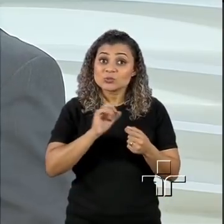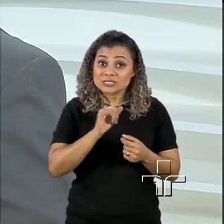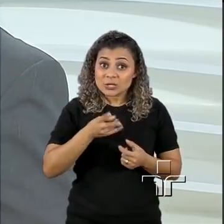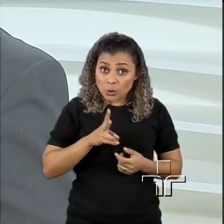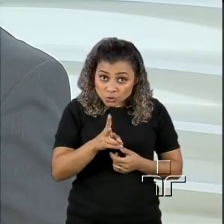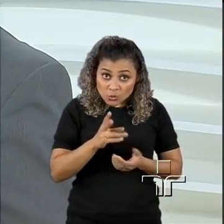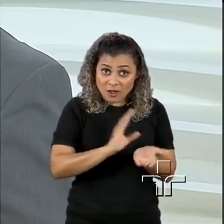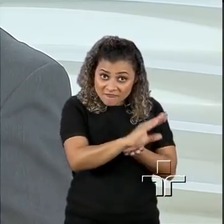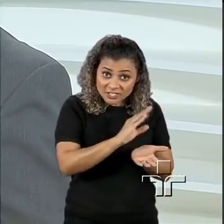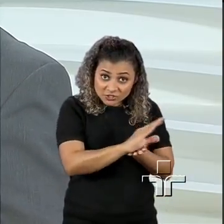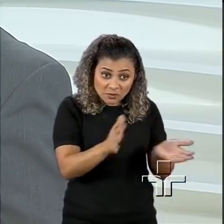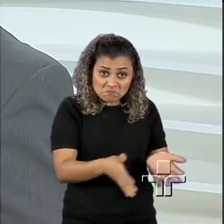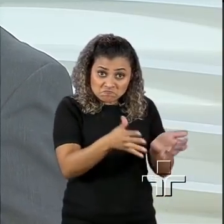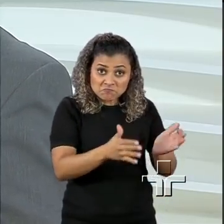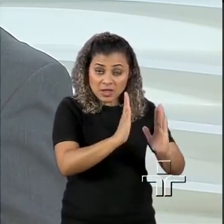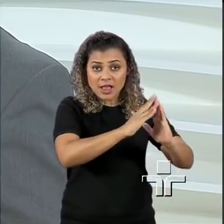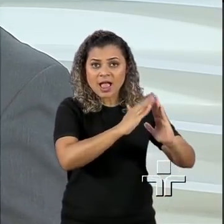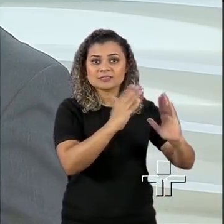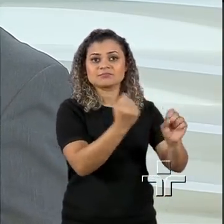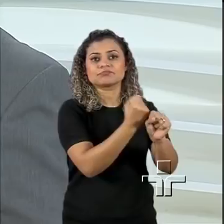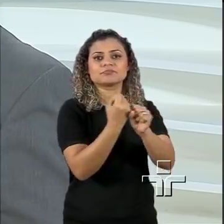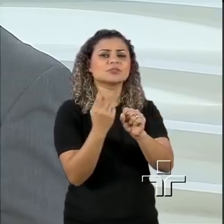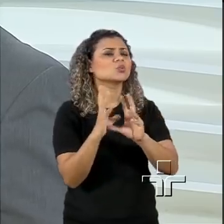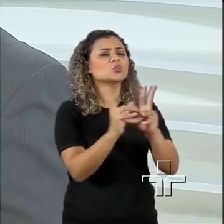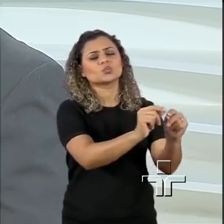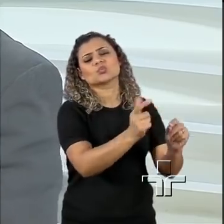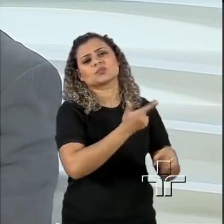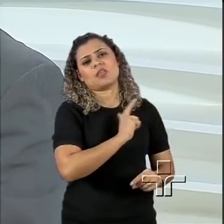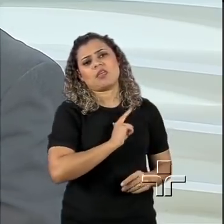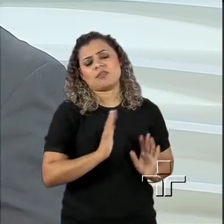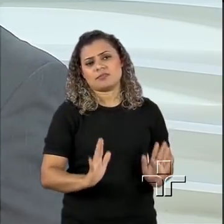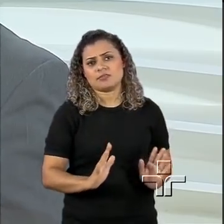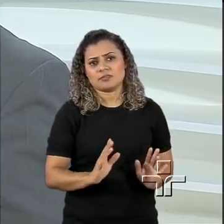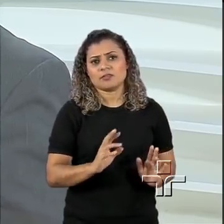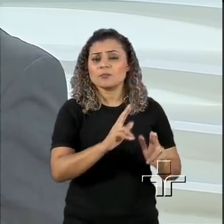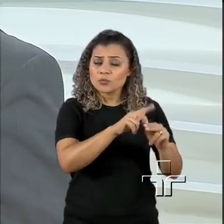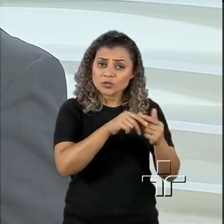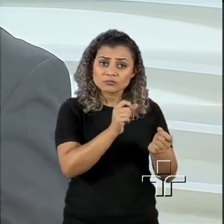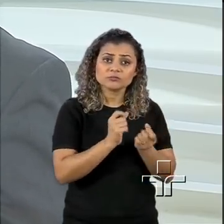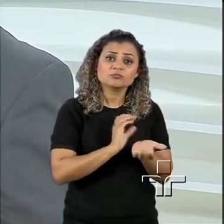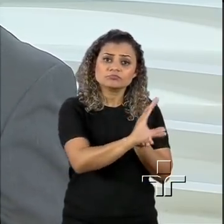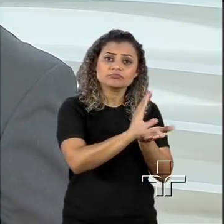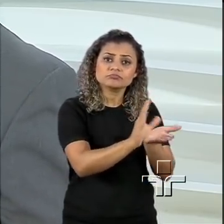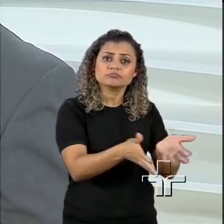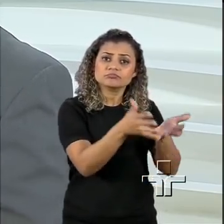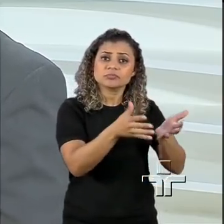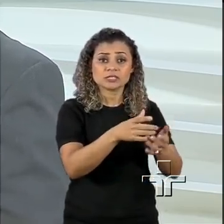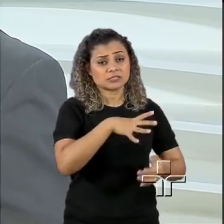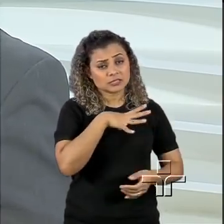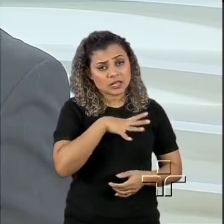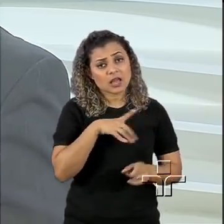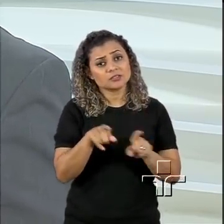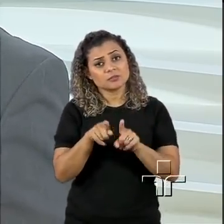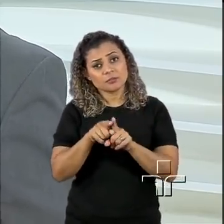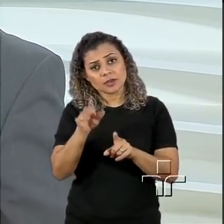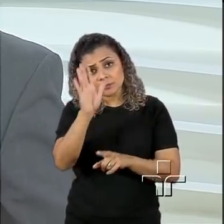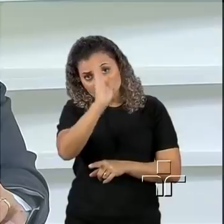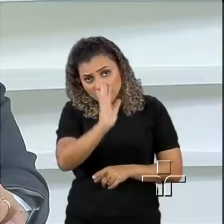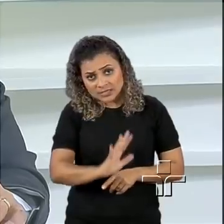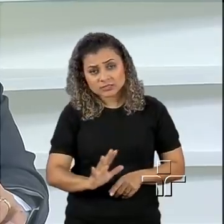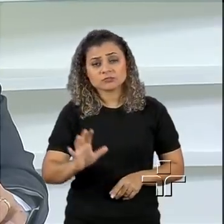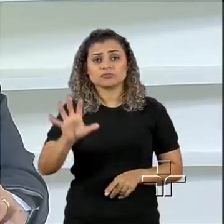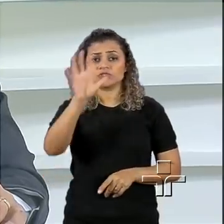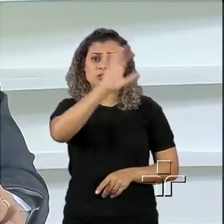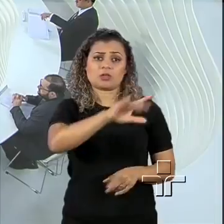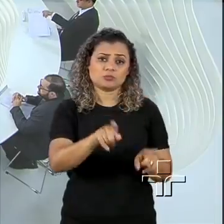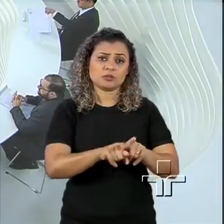nós teremos o processo resolvido. Ou seja, planejamento é tudo para solucionar qualquer gargalo, seja de cidades, seja do Estado, seja do Brasil. Rubens.